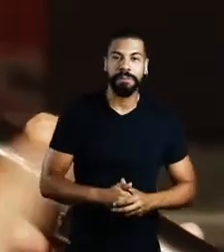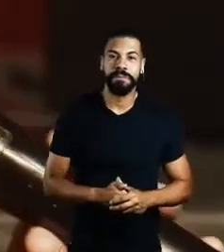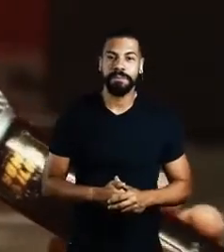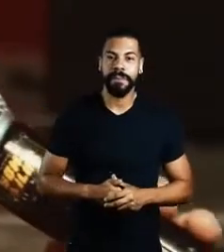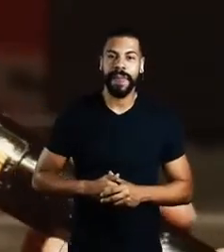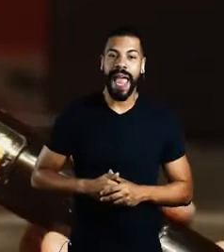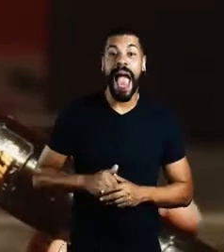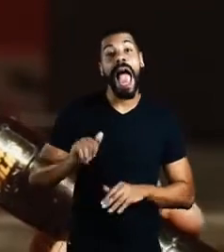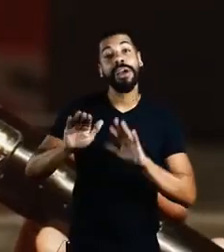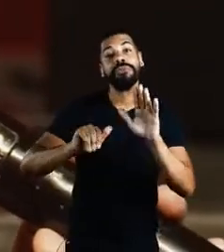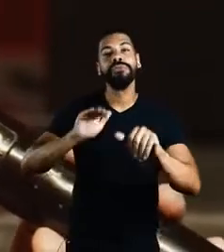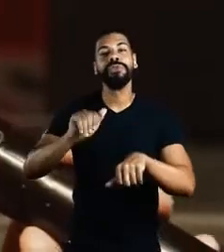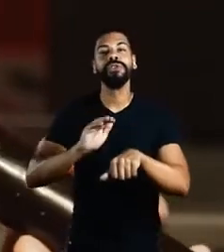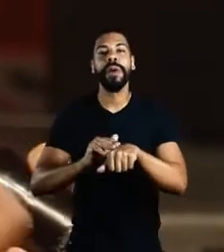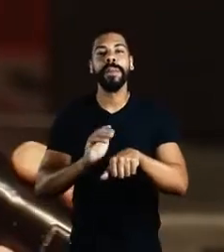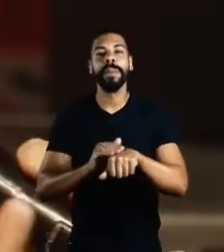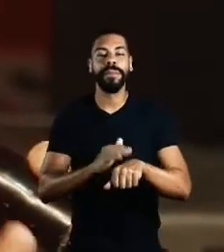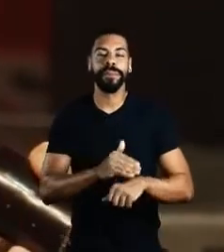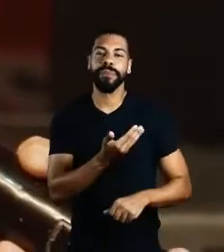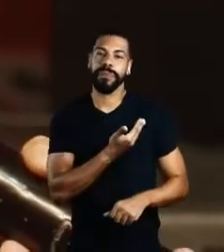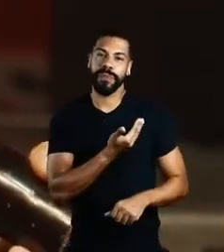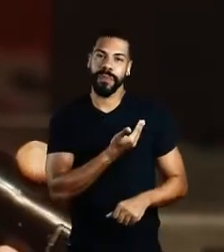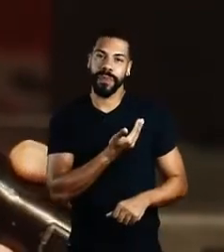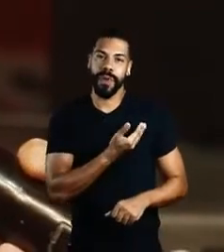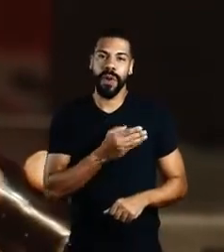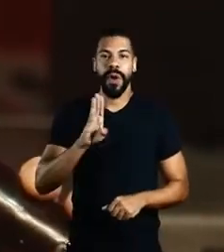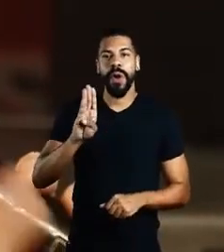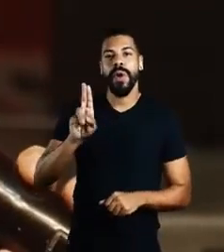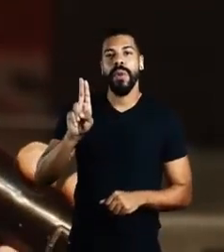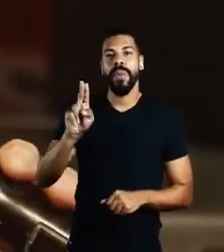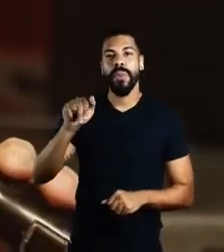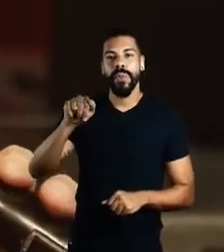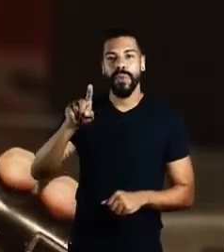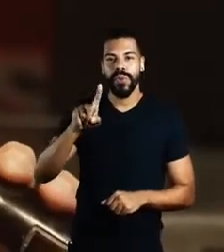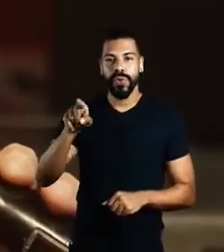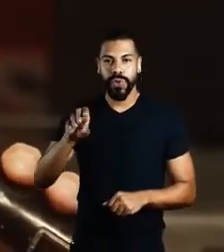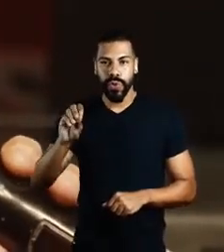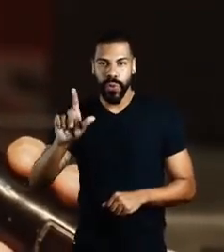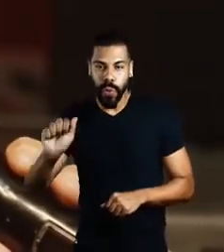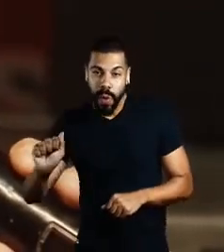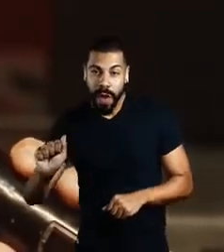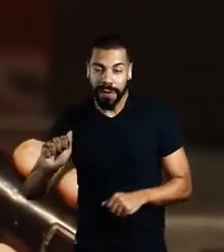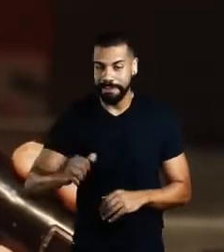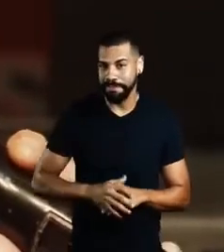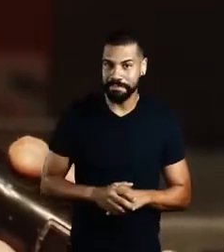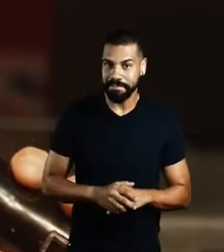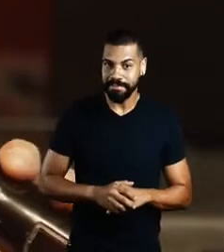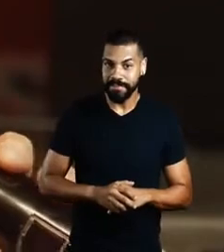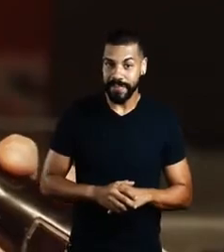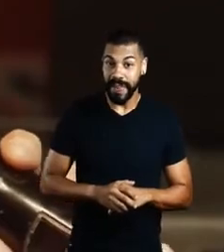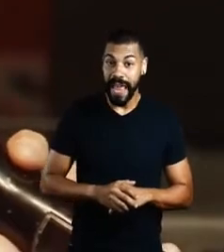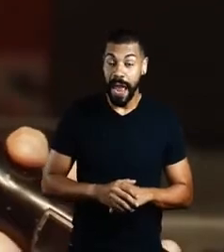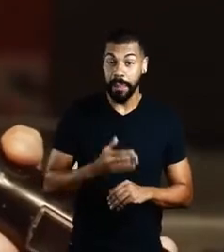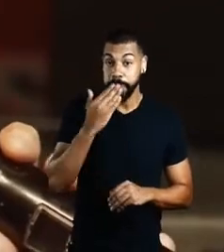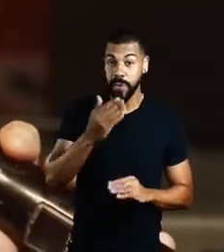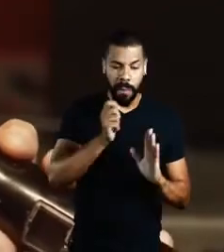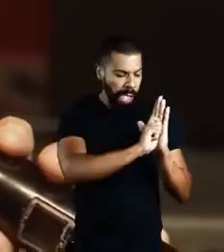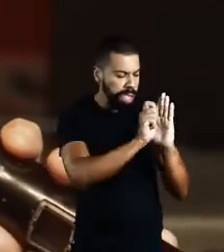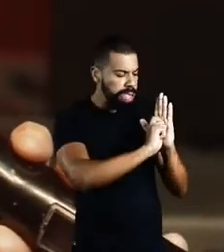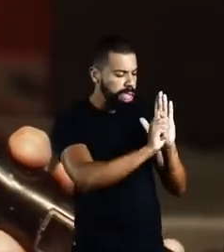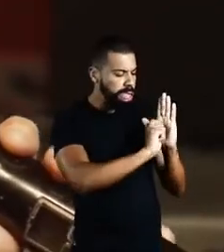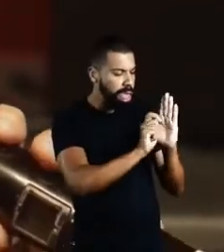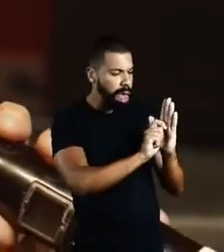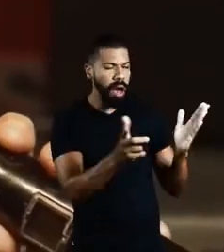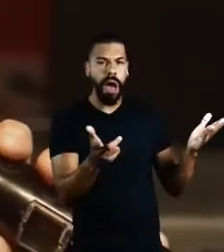eu chamei o Guzula. O Guzula, que foi o primeiro membro do Região, eu e o Guzula somos os primeiros membros, para fazer uma letra. Aí, através